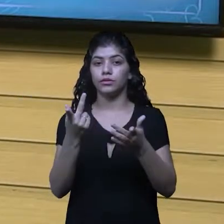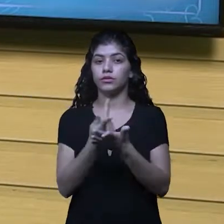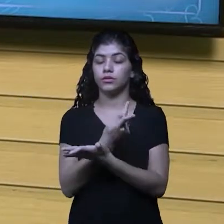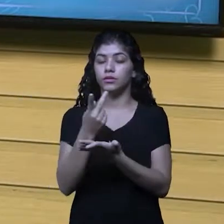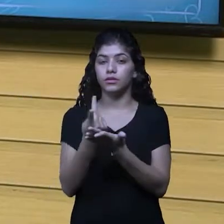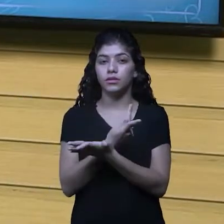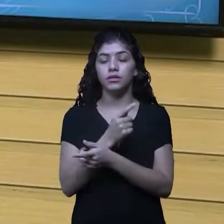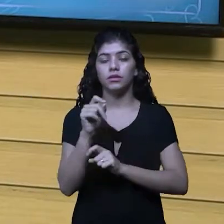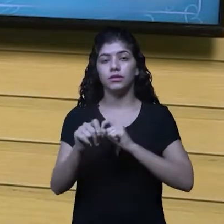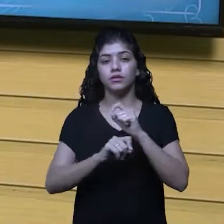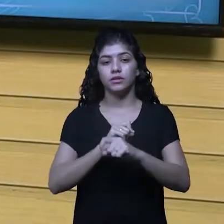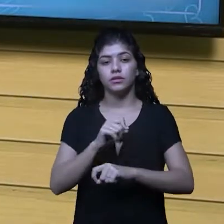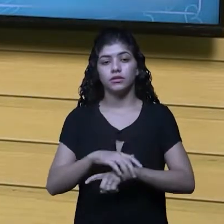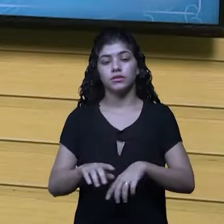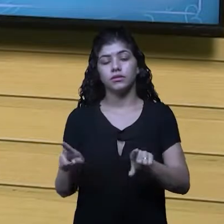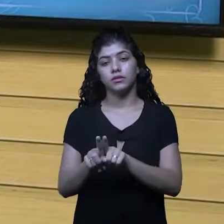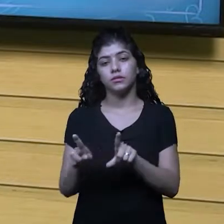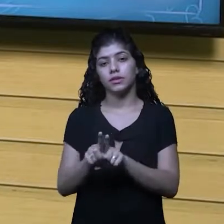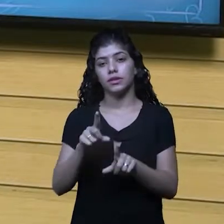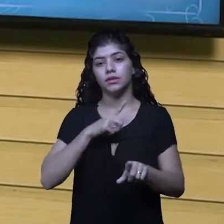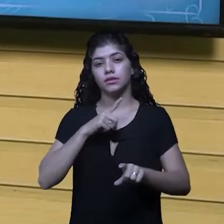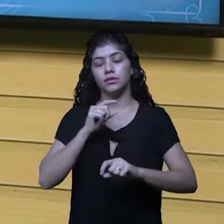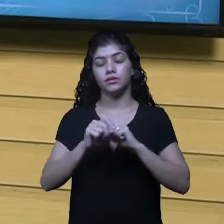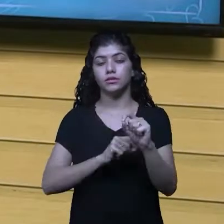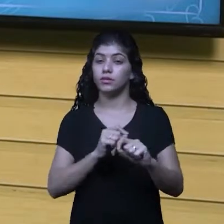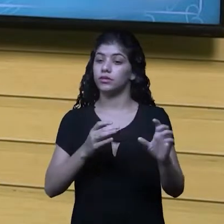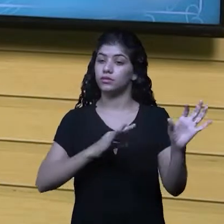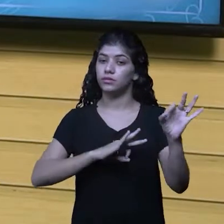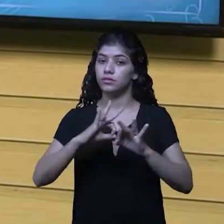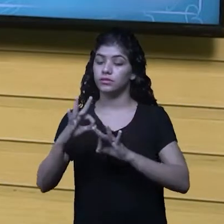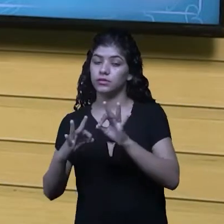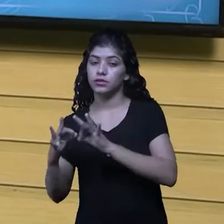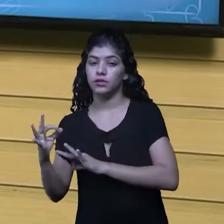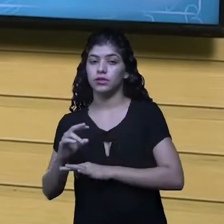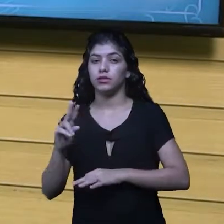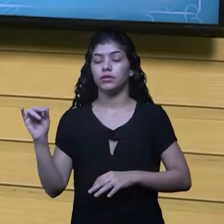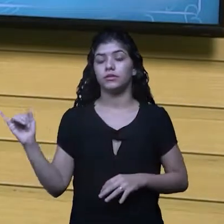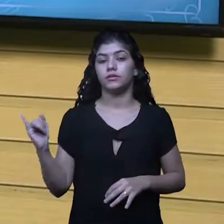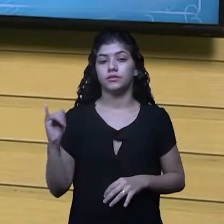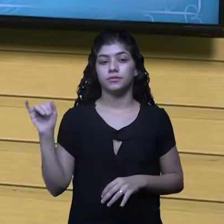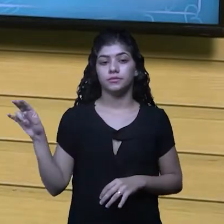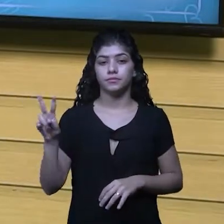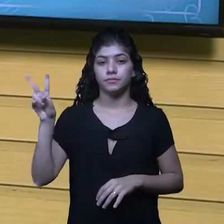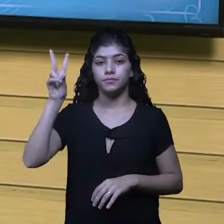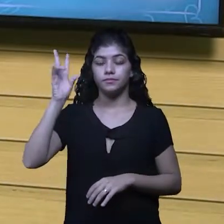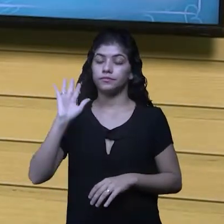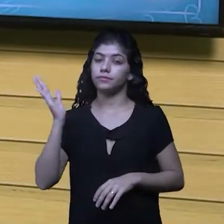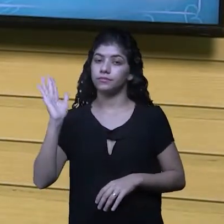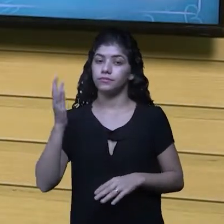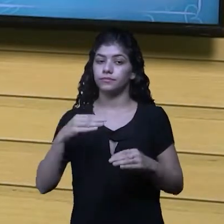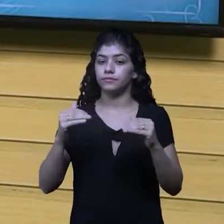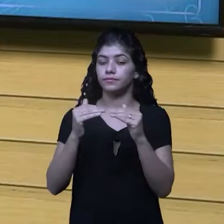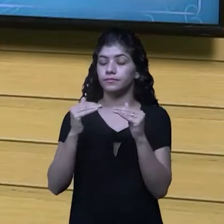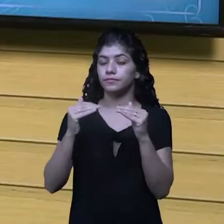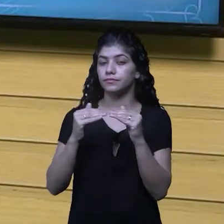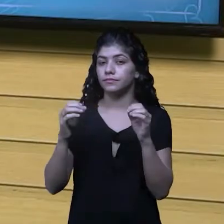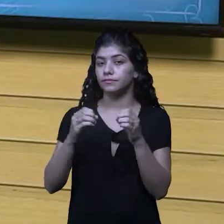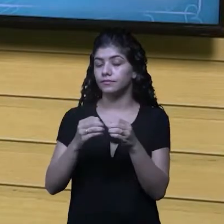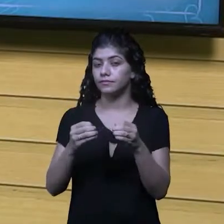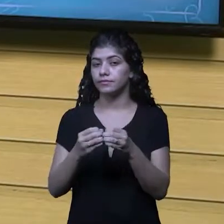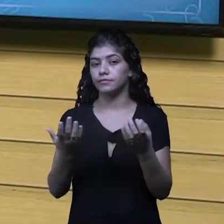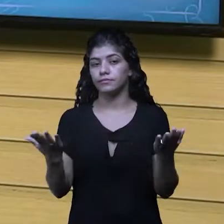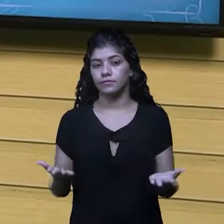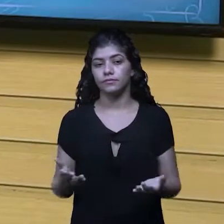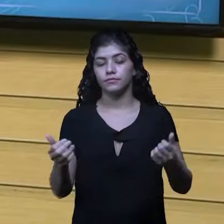erros para daí definir o valor mais próximo do real possível que está sendo feita